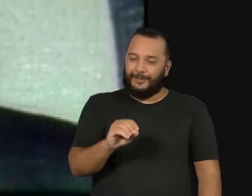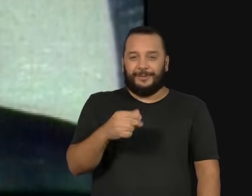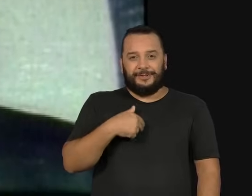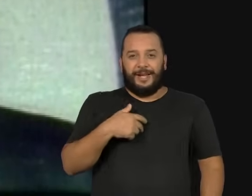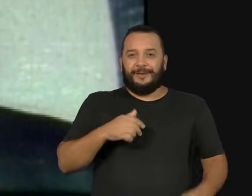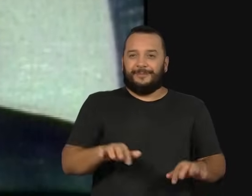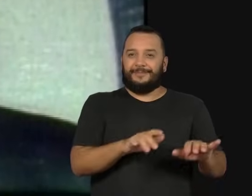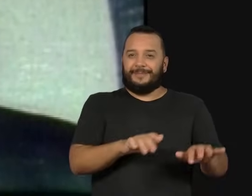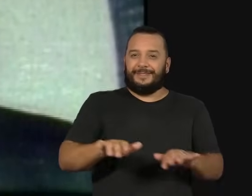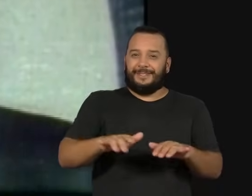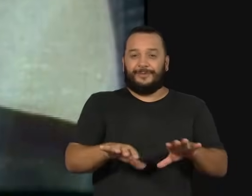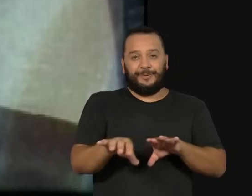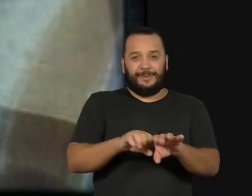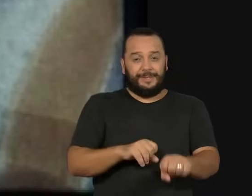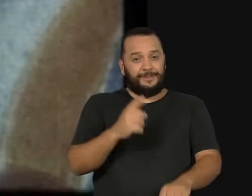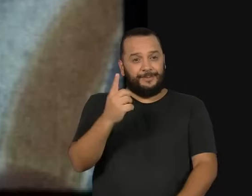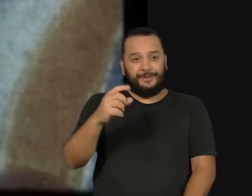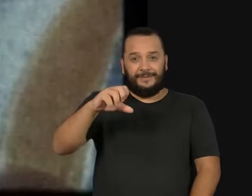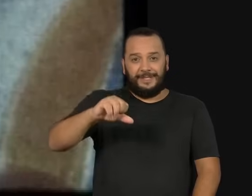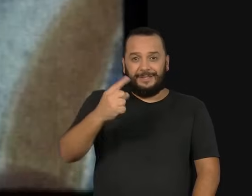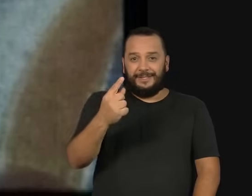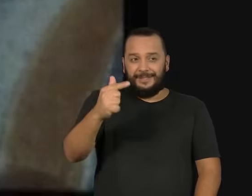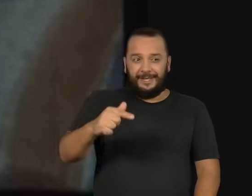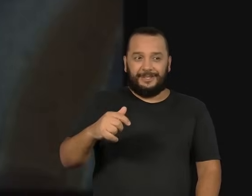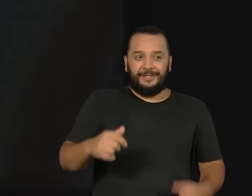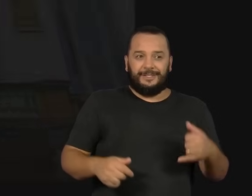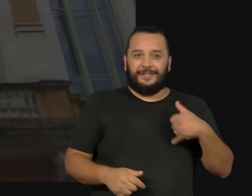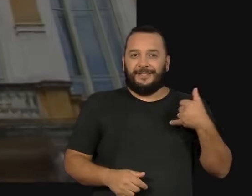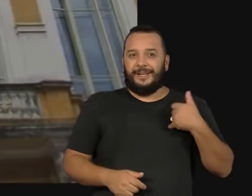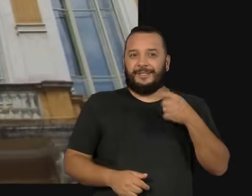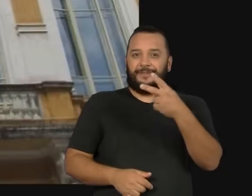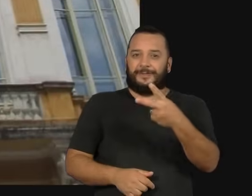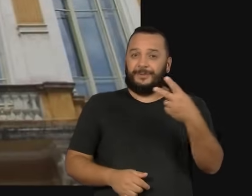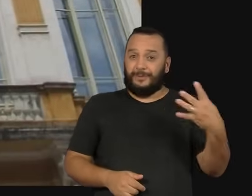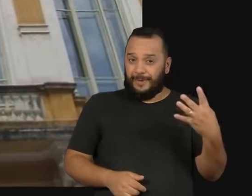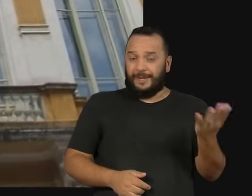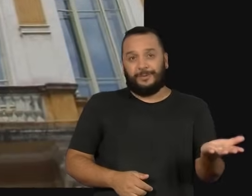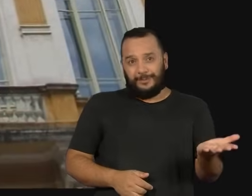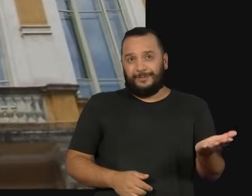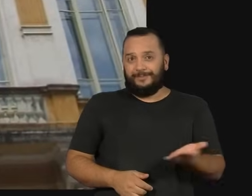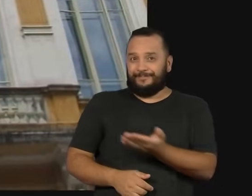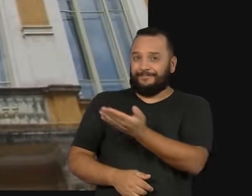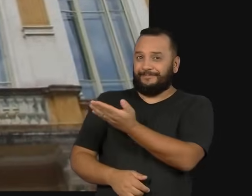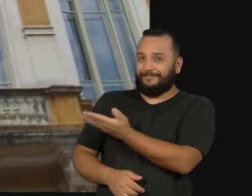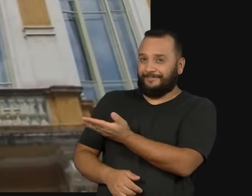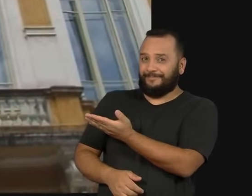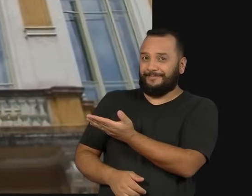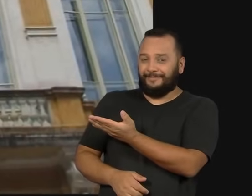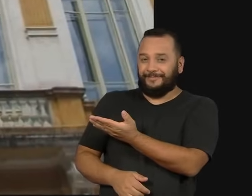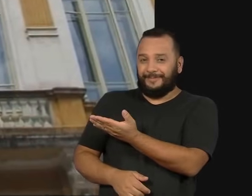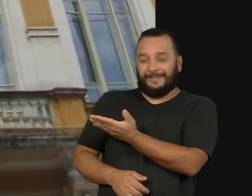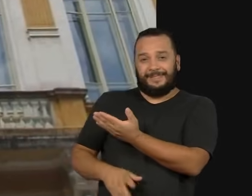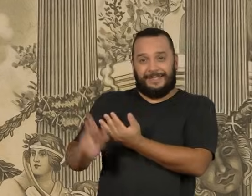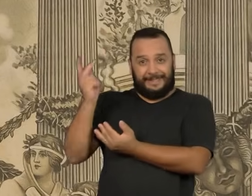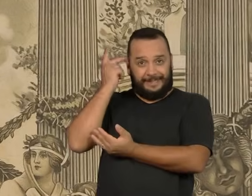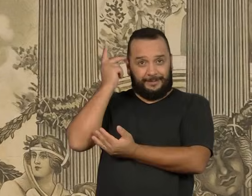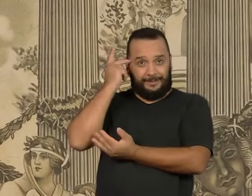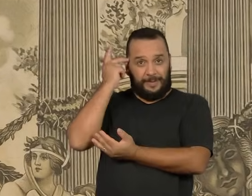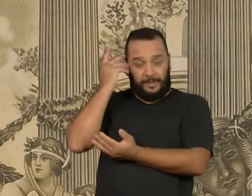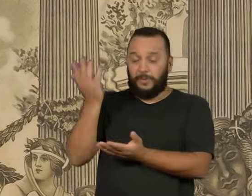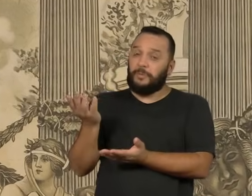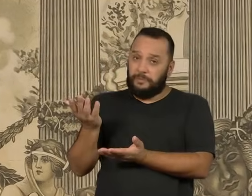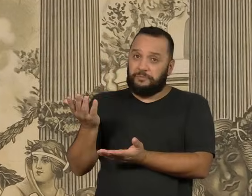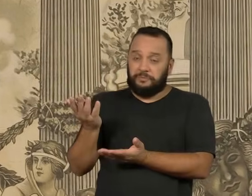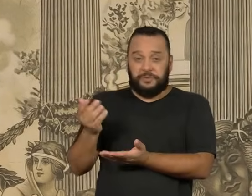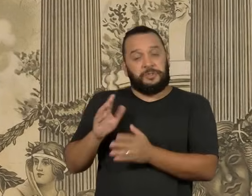em 1917, aos 24 anos de idade, no Conservatório Dramático e Musical de São Paulo, onde